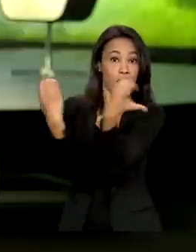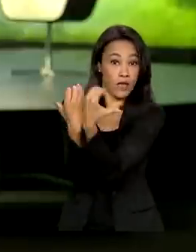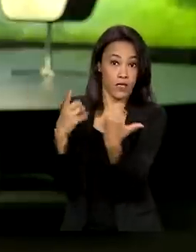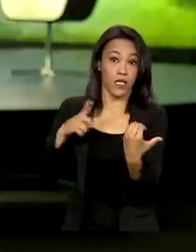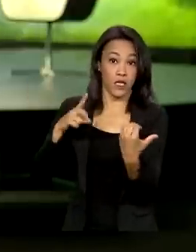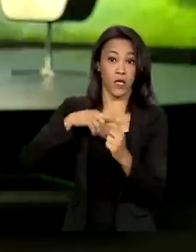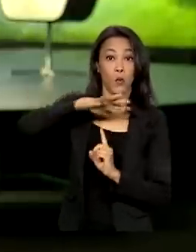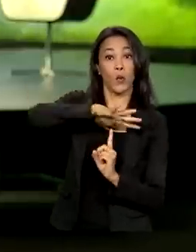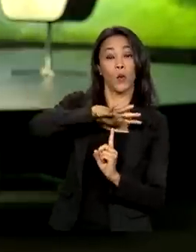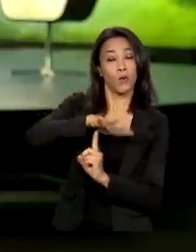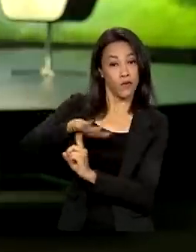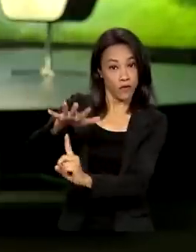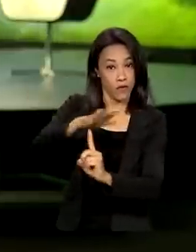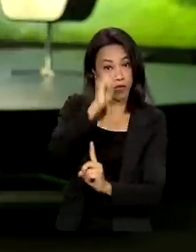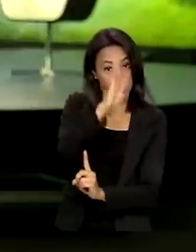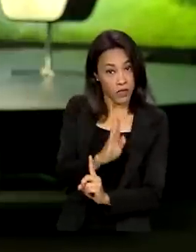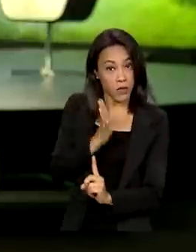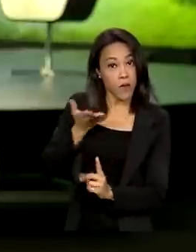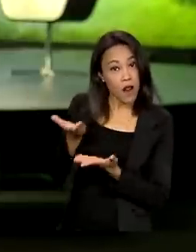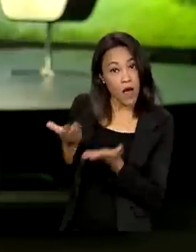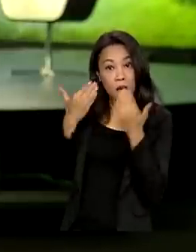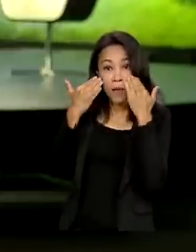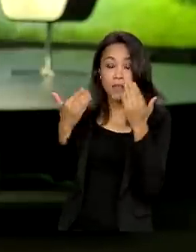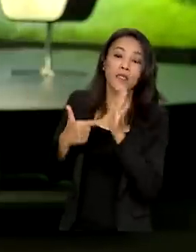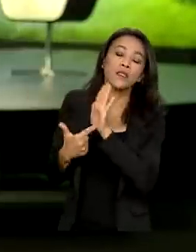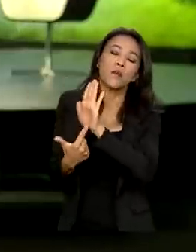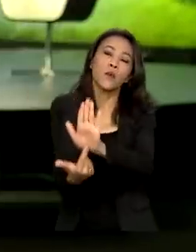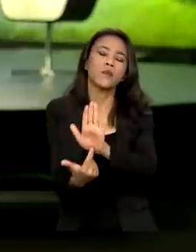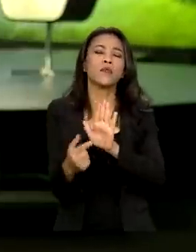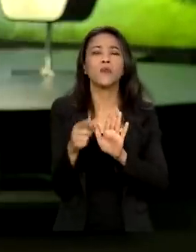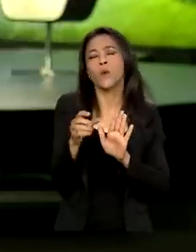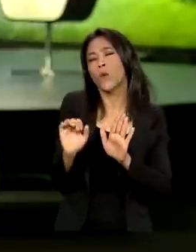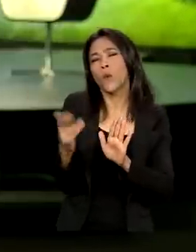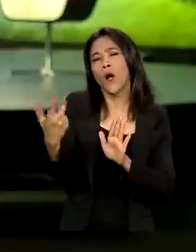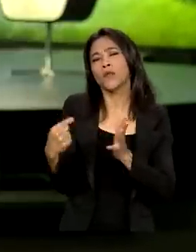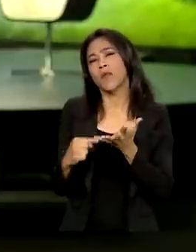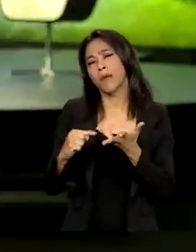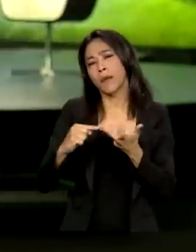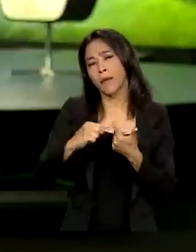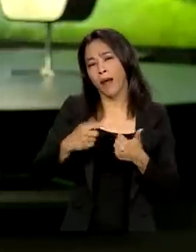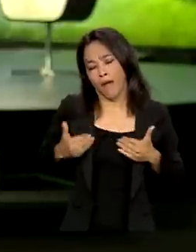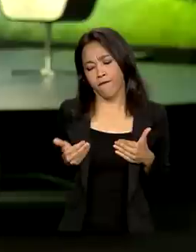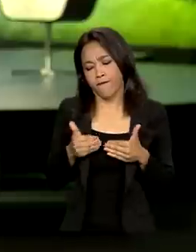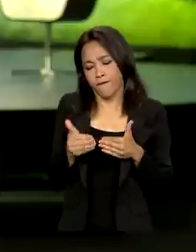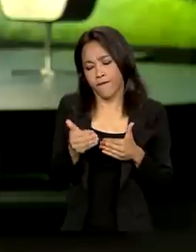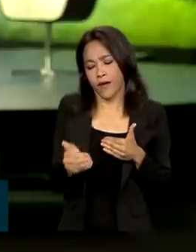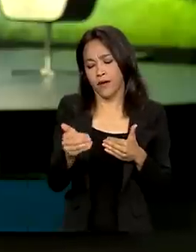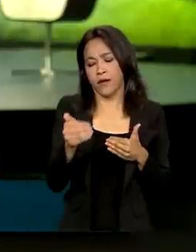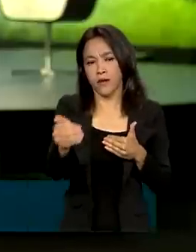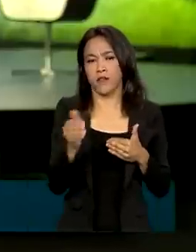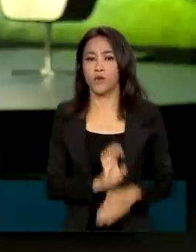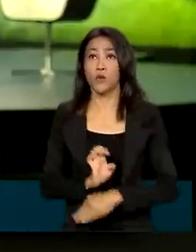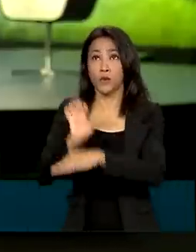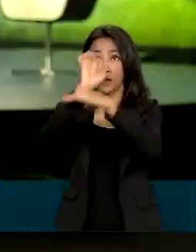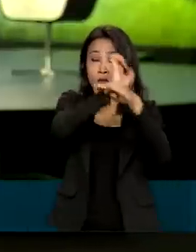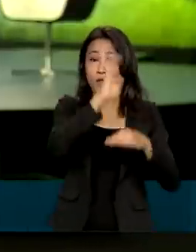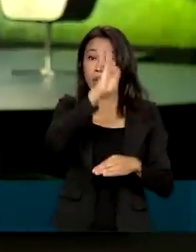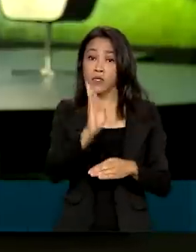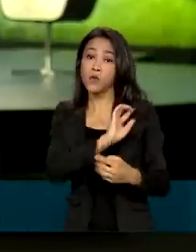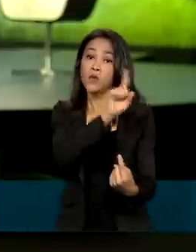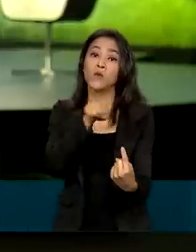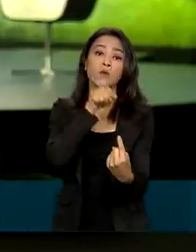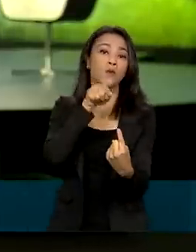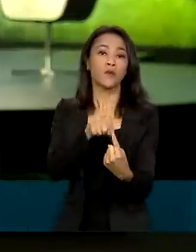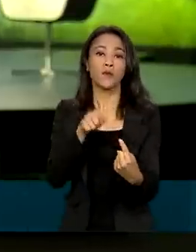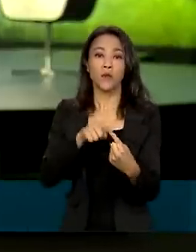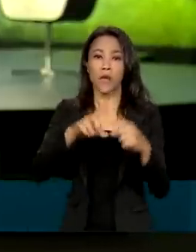COP 27 mostrou pela primeira vez qual foi o papel Quais são os avanços de cada estado brasileiro em relação à redução da